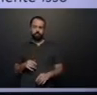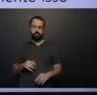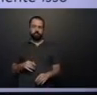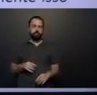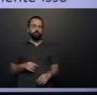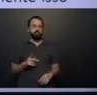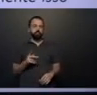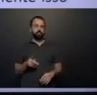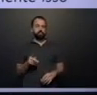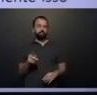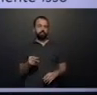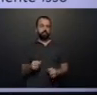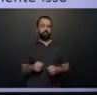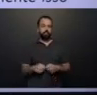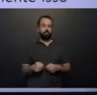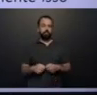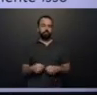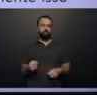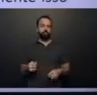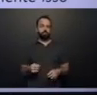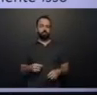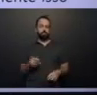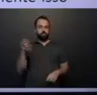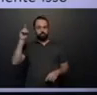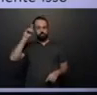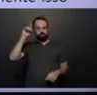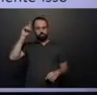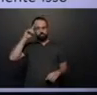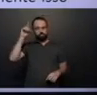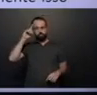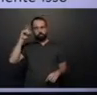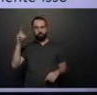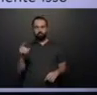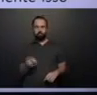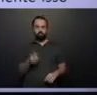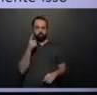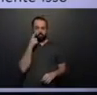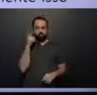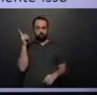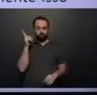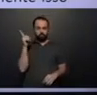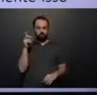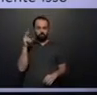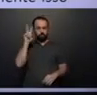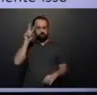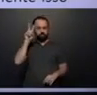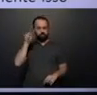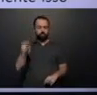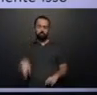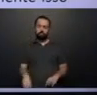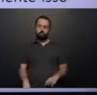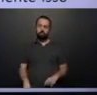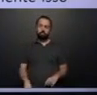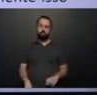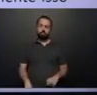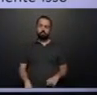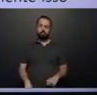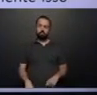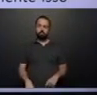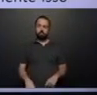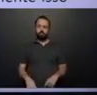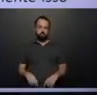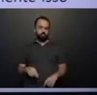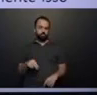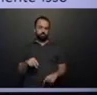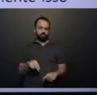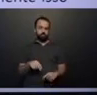isso o tempo todo no nosso dia a dia. Aqui a gente tem uma historinha para a gente observar isso. Você vai